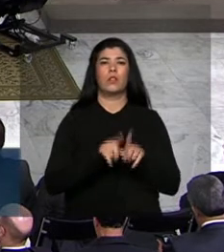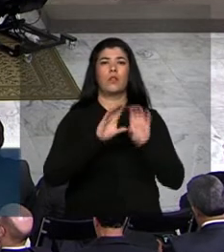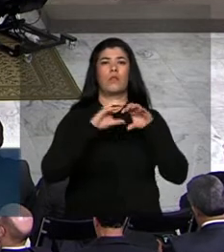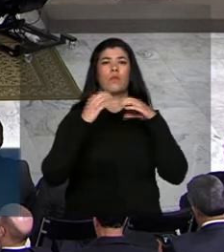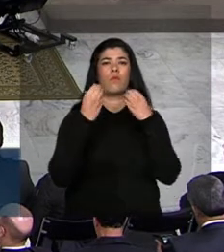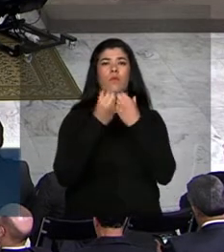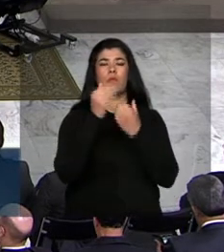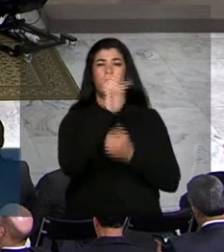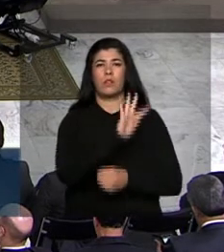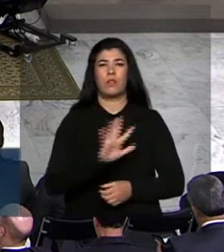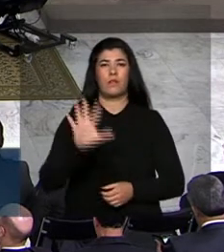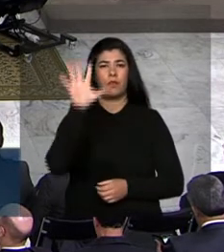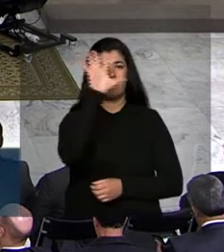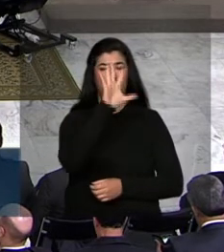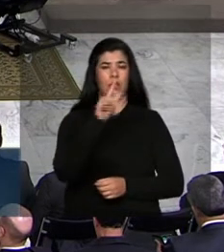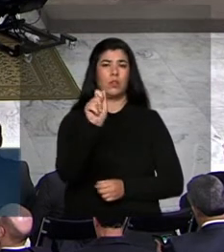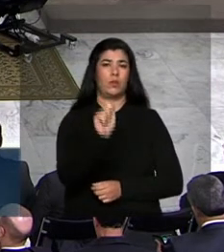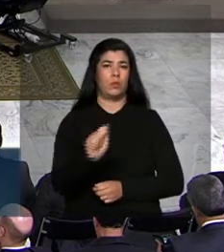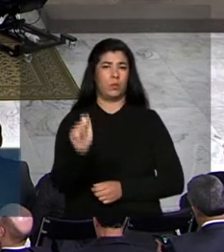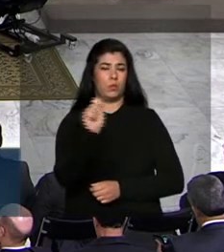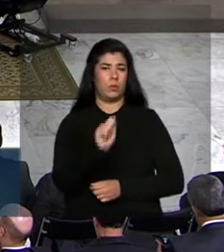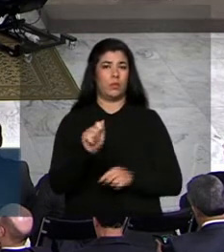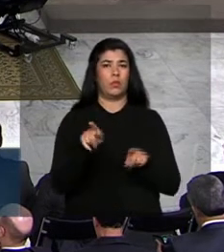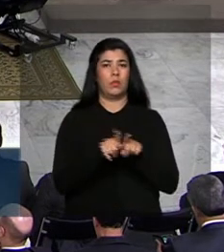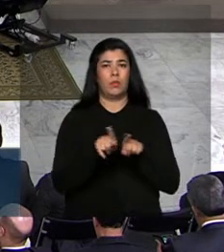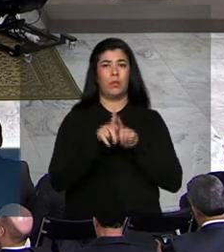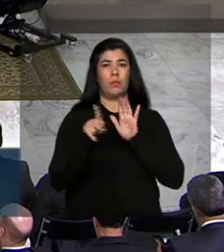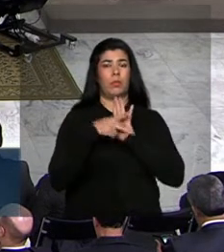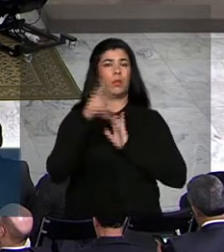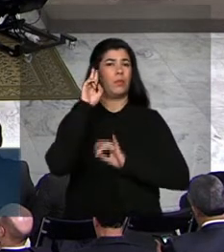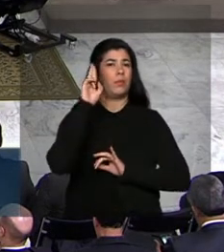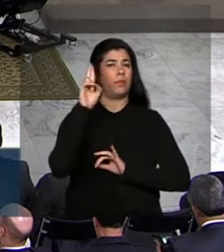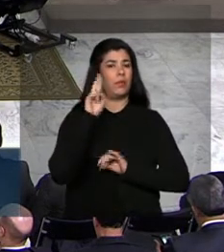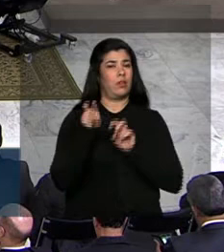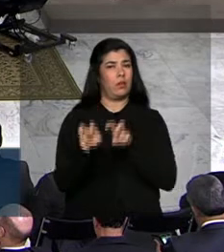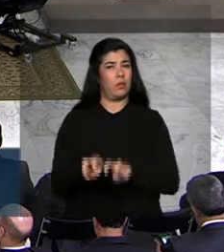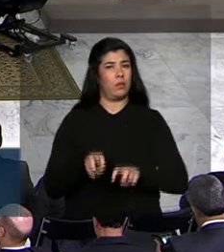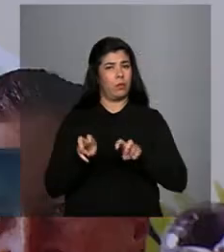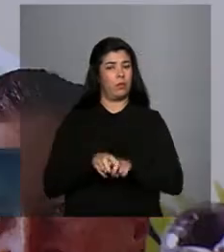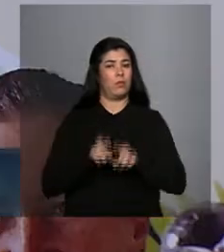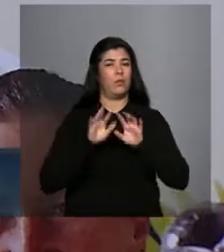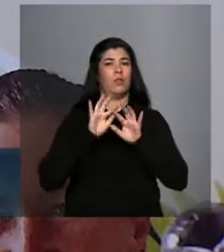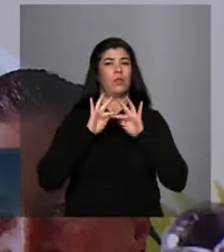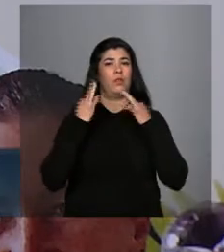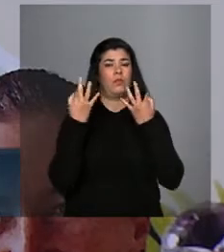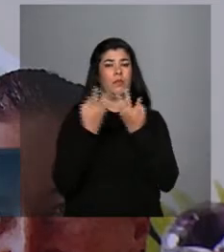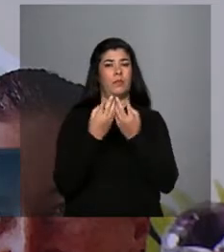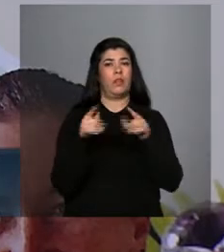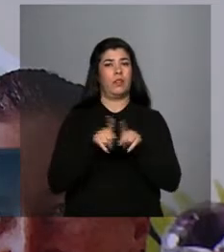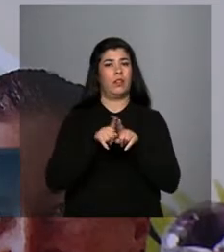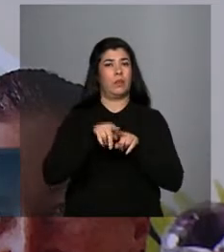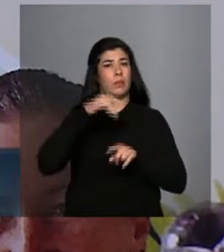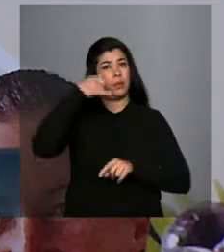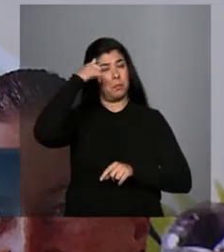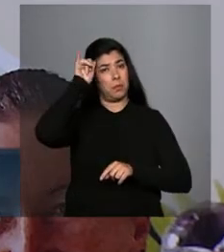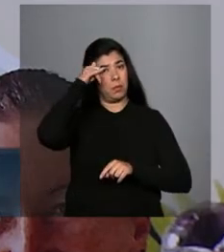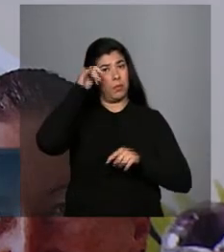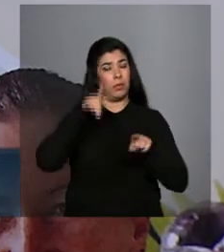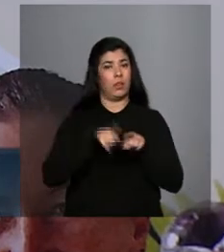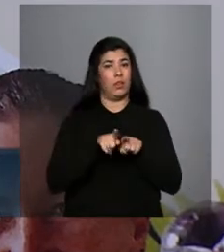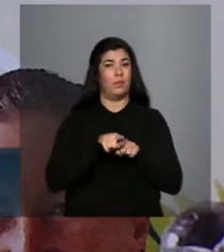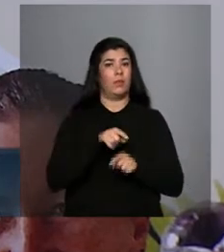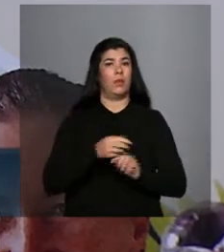confederações, federações, associações da agricultura familiar e pecuária. Cumprimento o